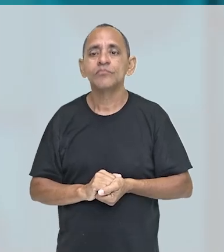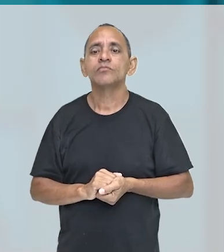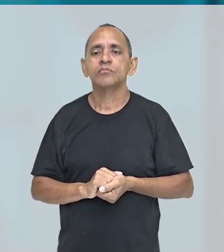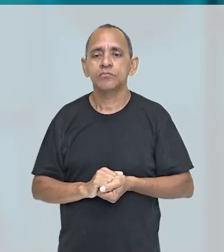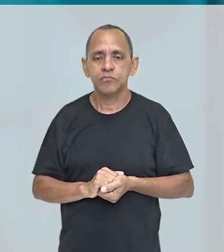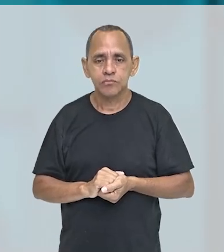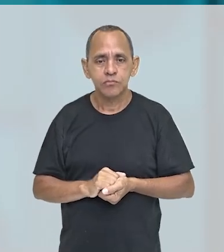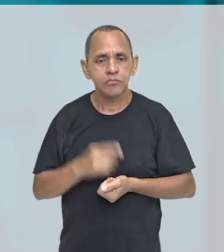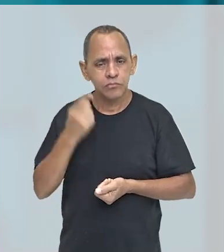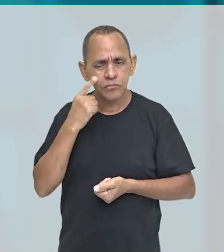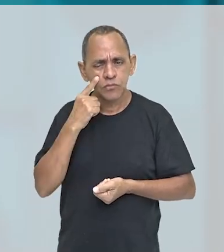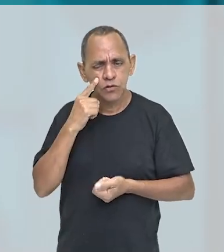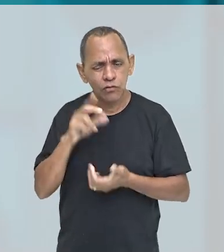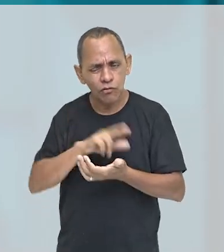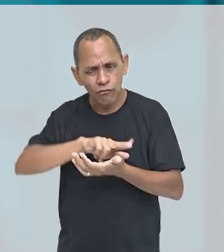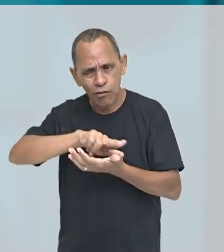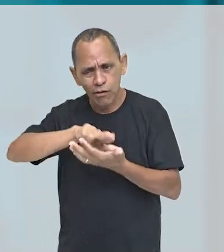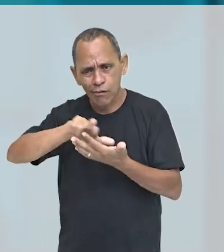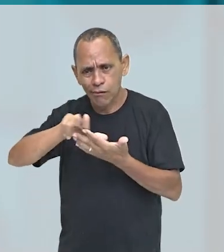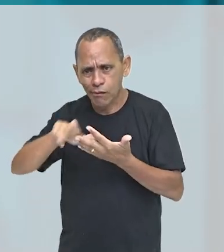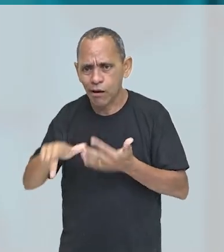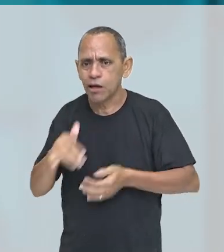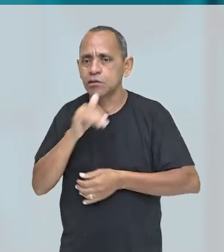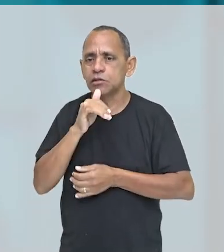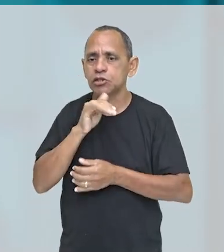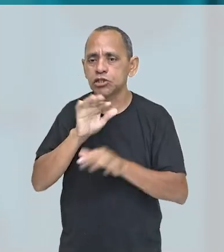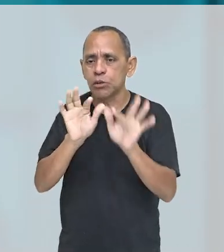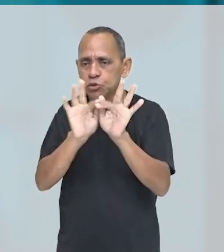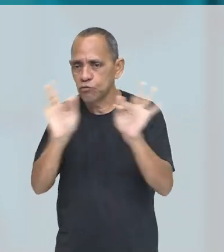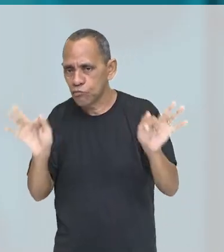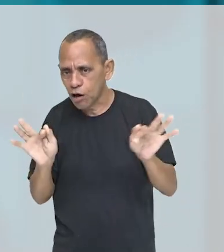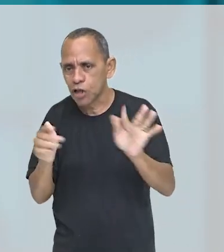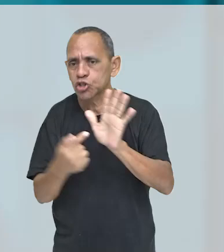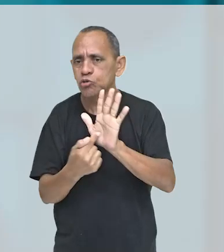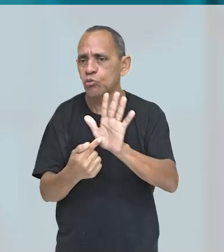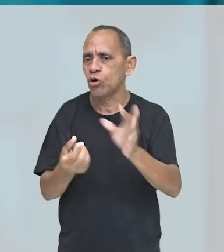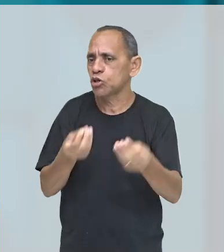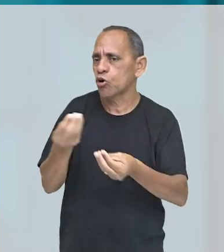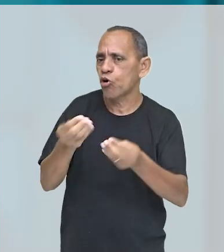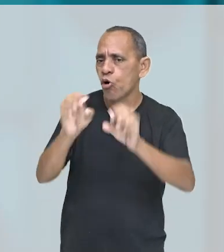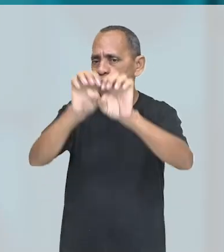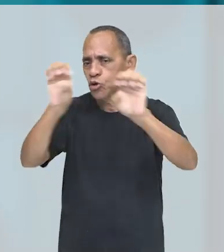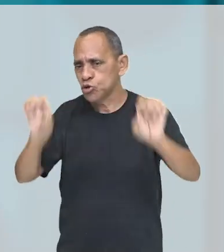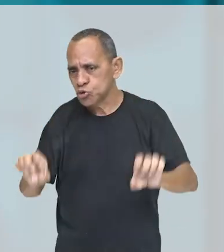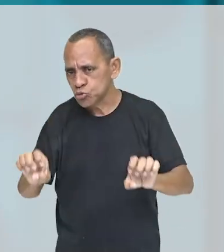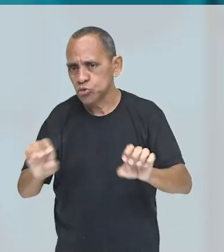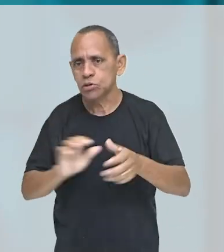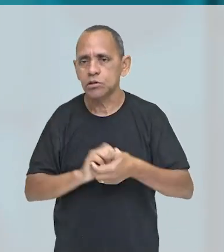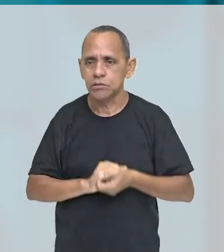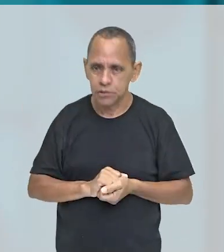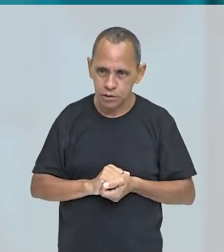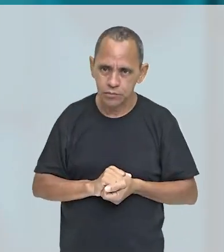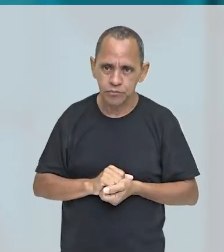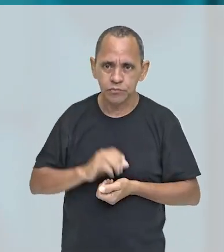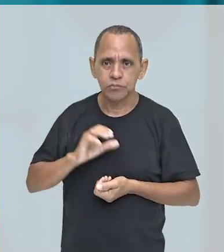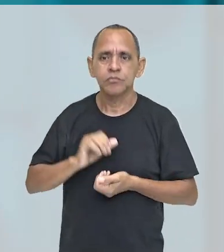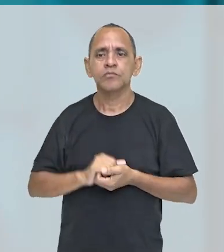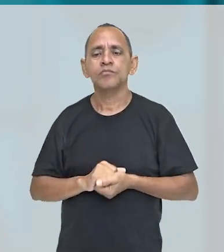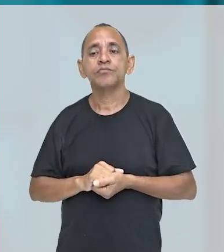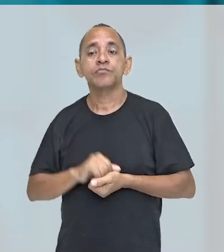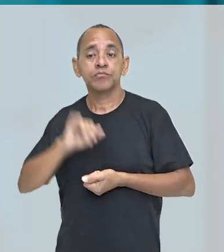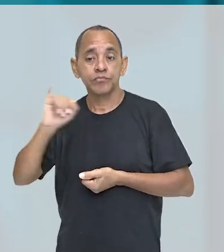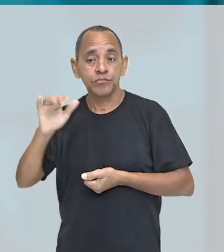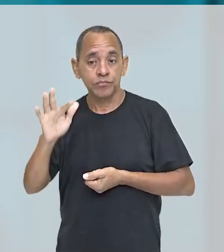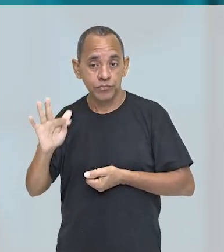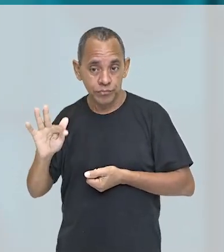nós vimos vários exemplos aí de frases, né, que trazem ali essa estrutura das condicionais, né, que é with,